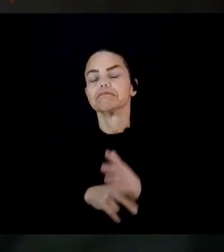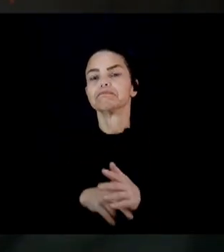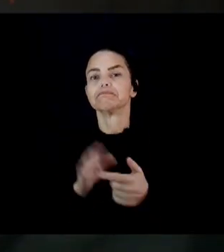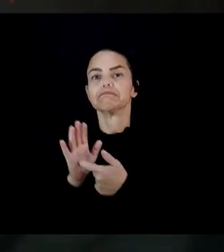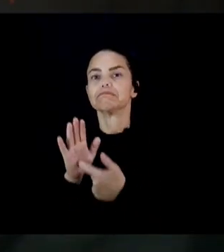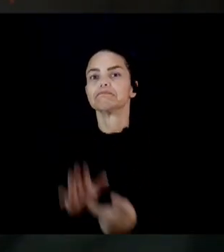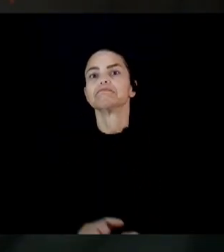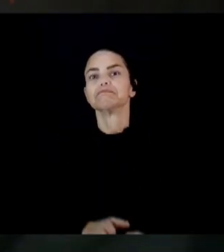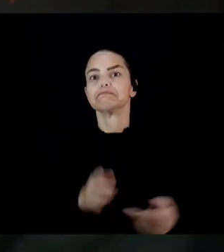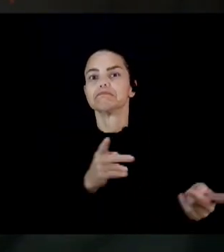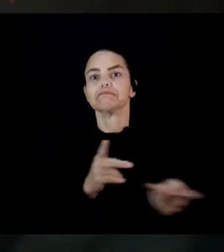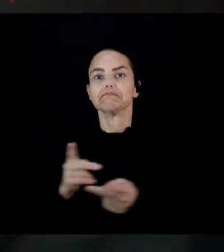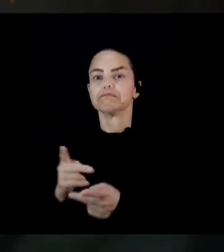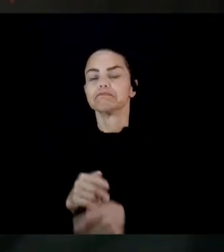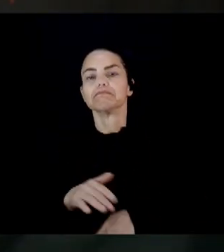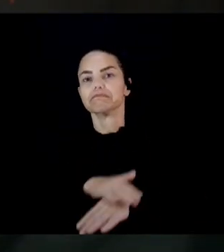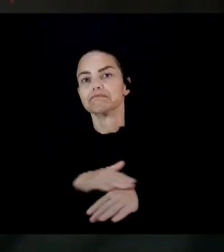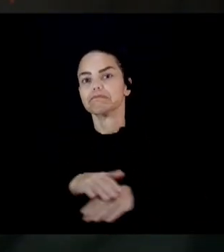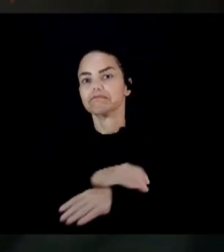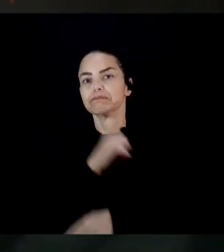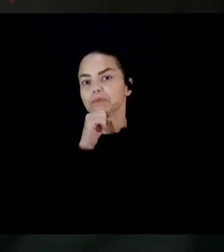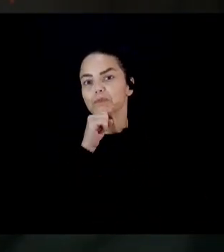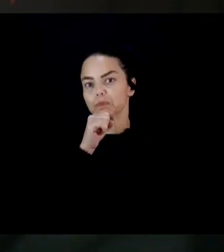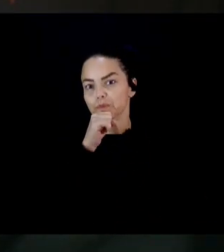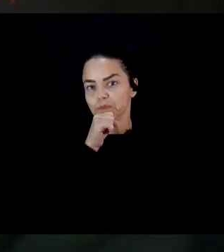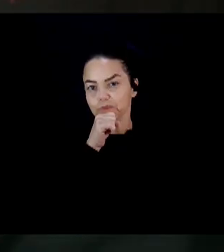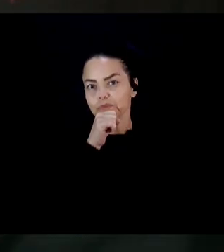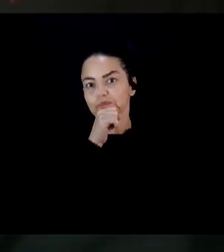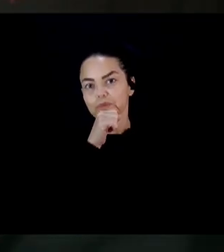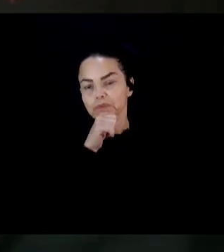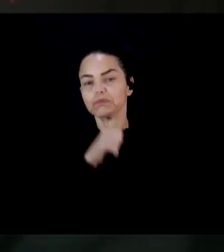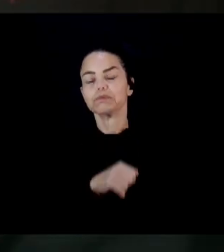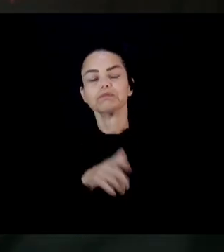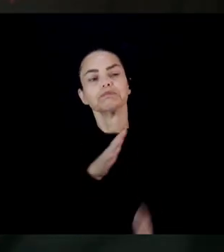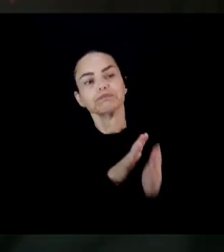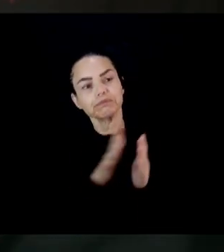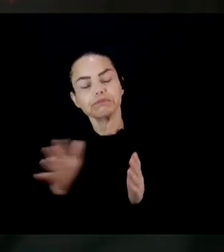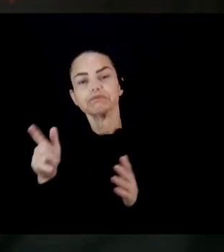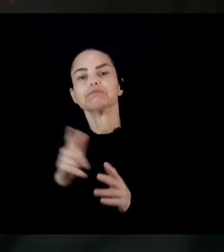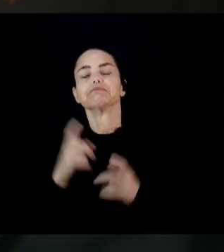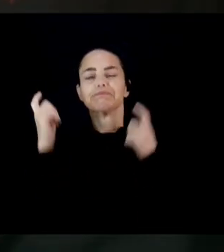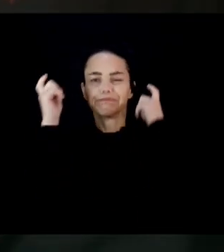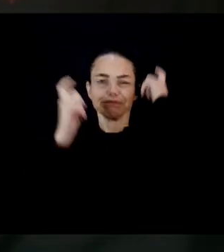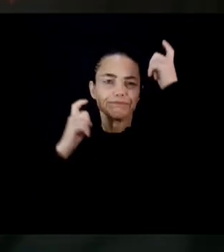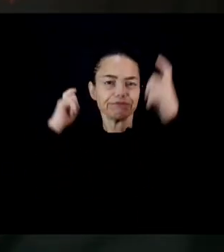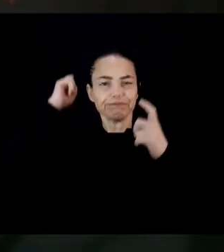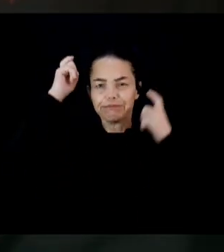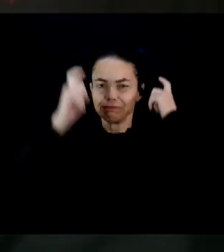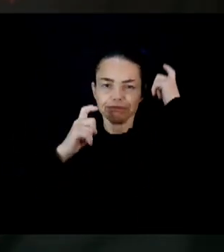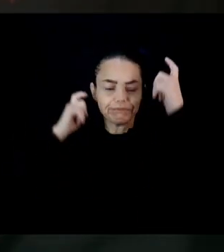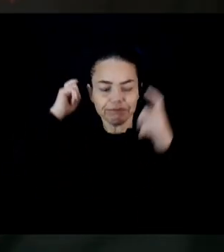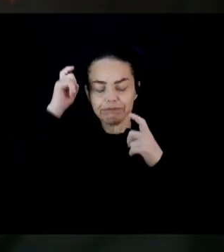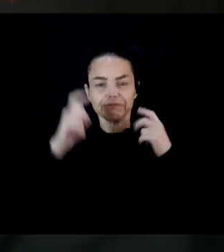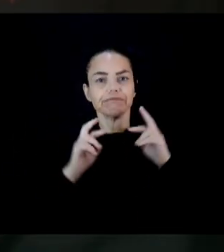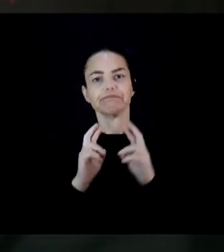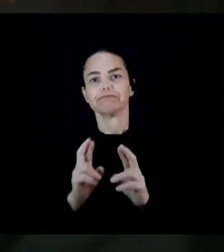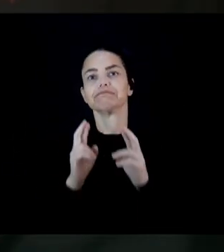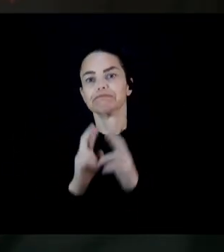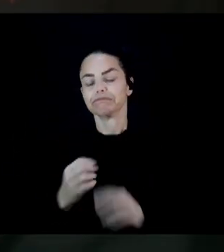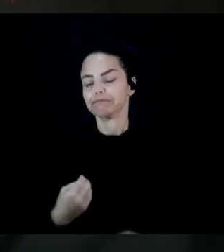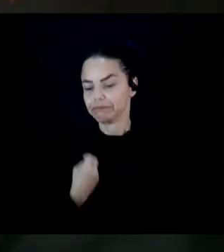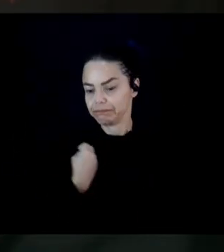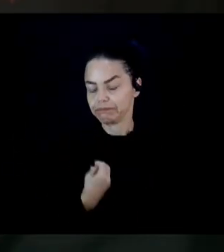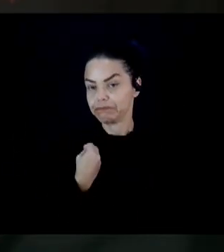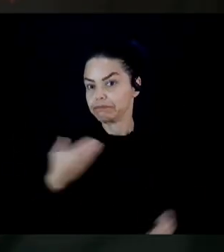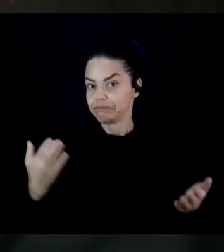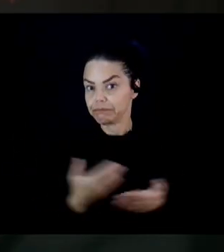vamos conversar sobre o envelhecimento, né? Durante muito tempo, a preocupação era aumentar a expectativa de vida. Hoje,